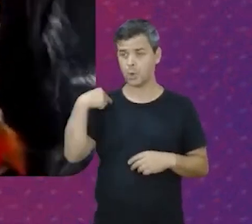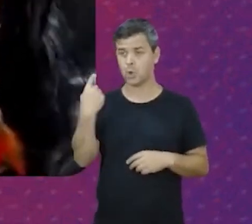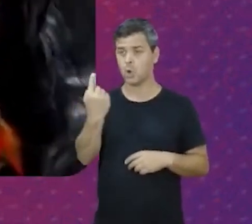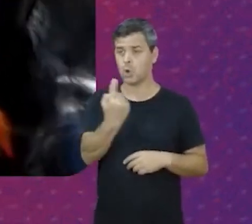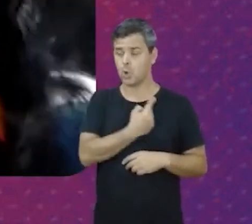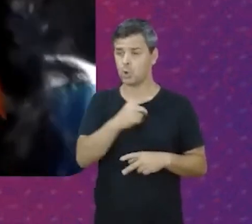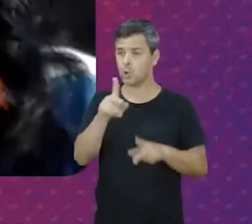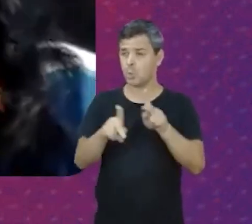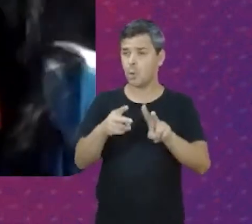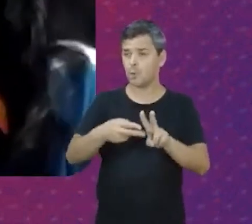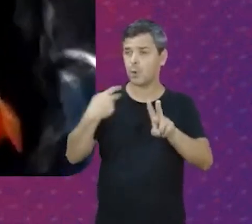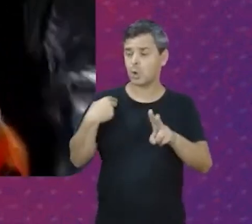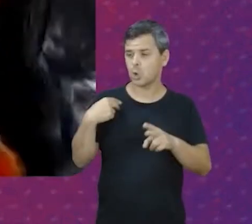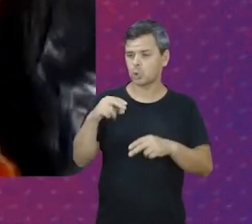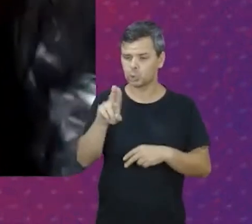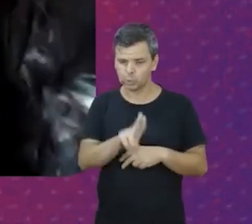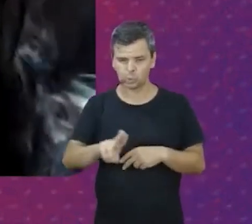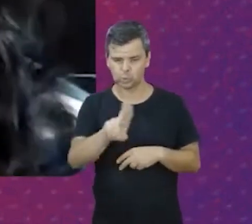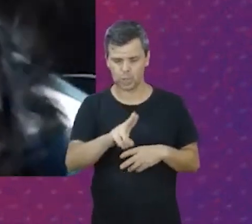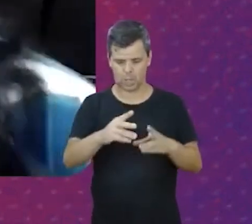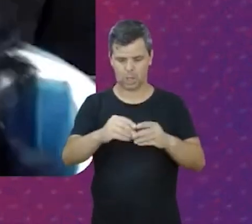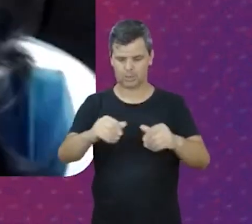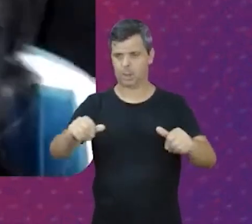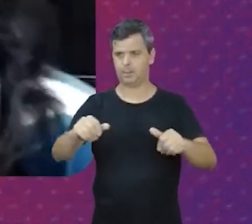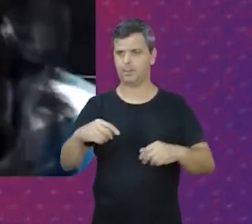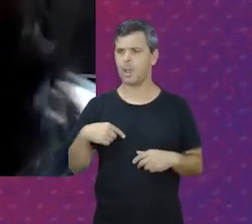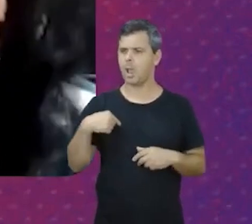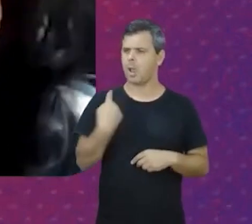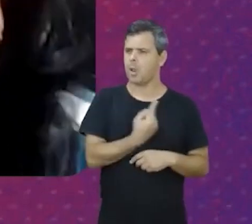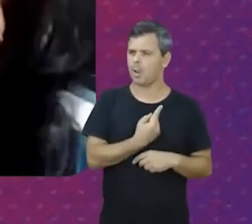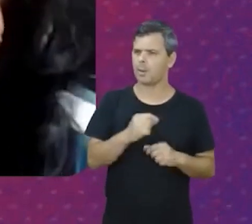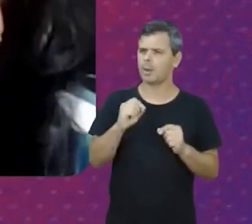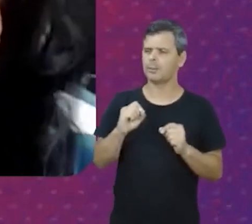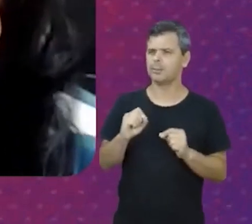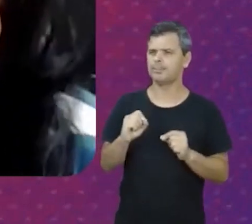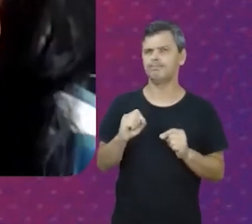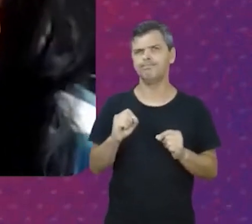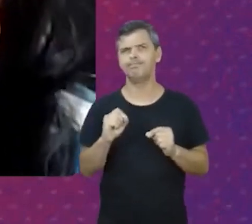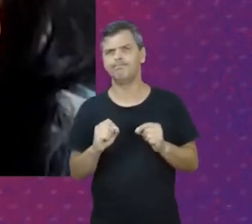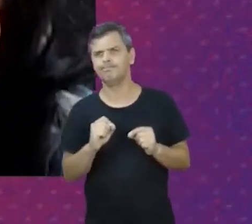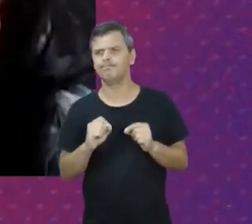estamos aqui querendo usufruir da terra. E quando a gente fala sobre